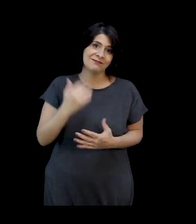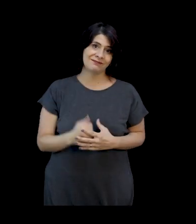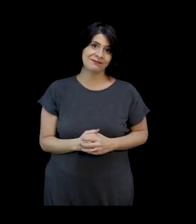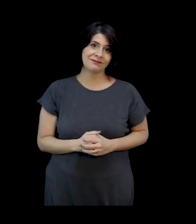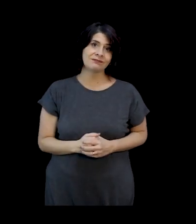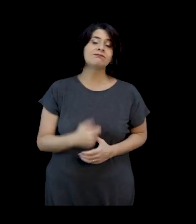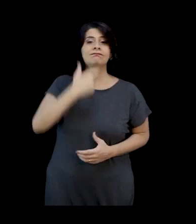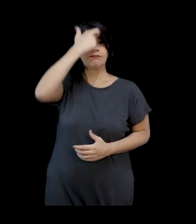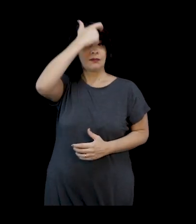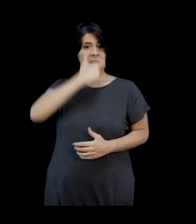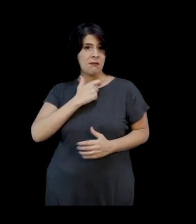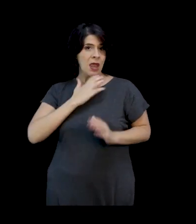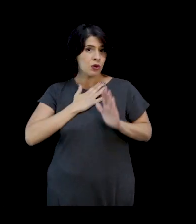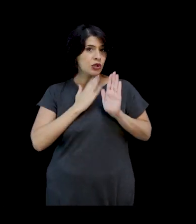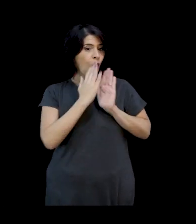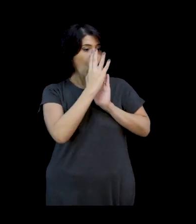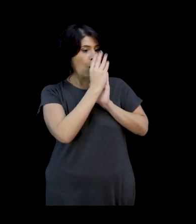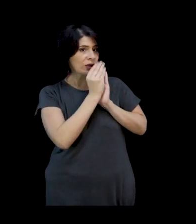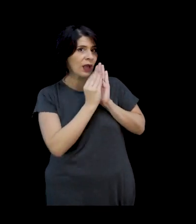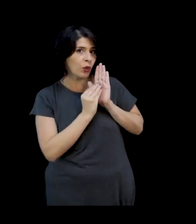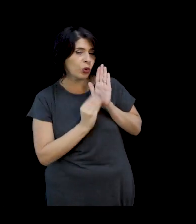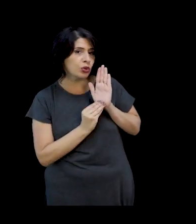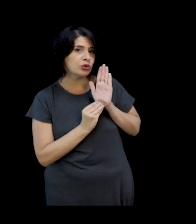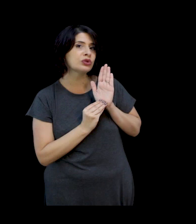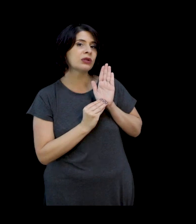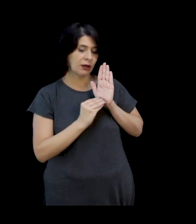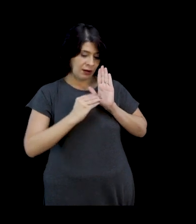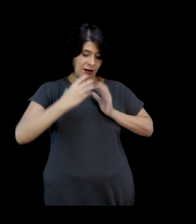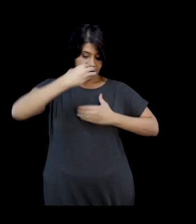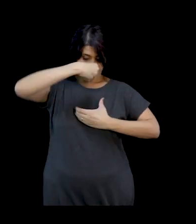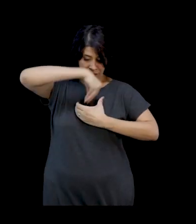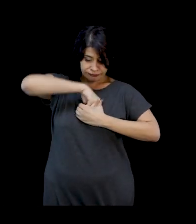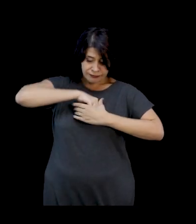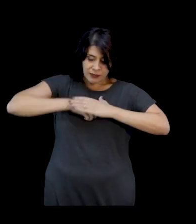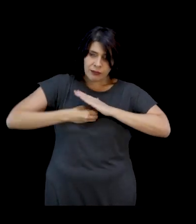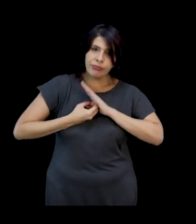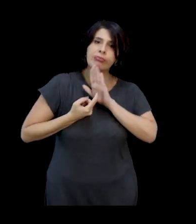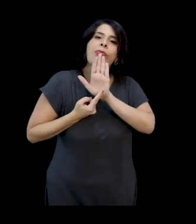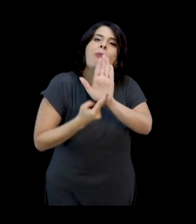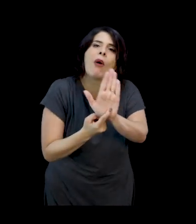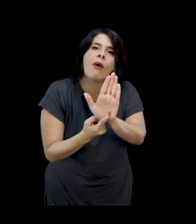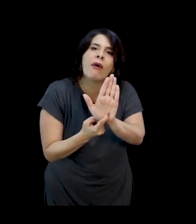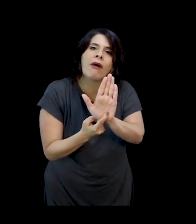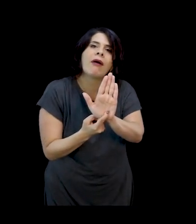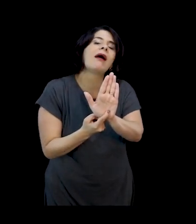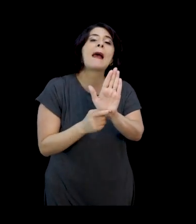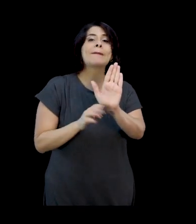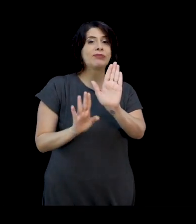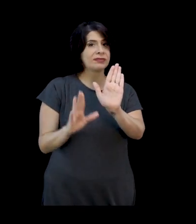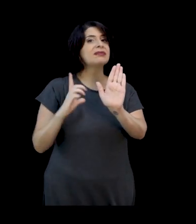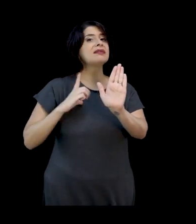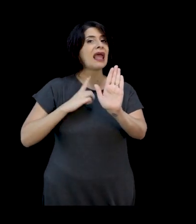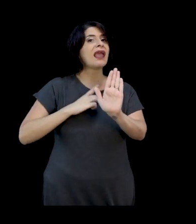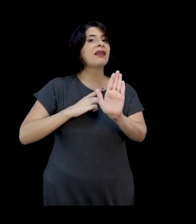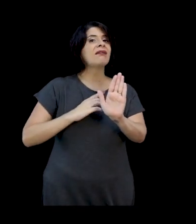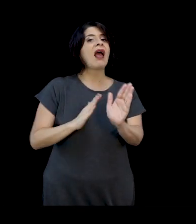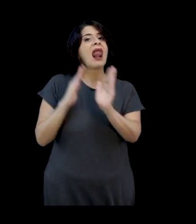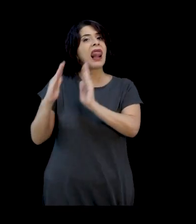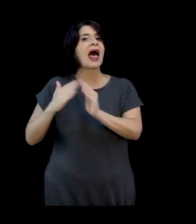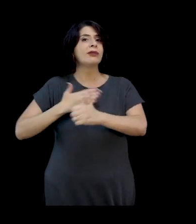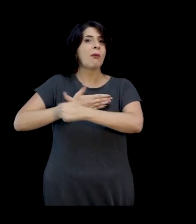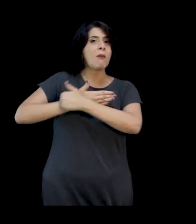do sujeito na forma de conteúdos objetivados tem um dado moral, mas um dado moral que